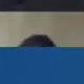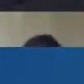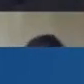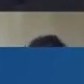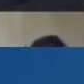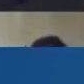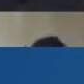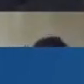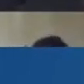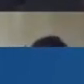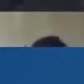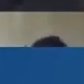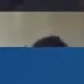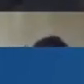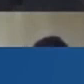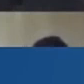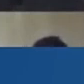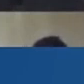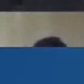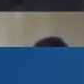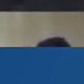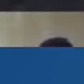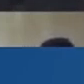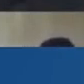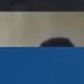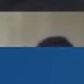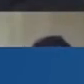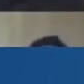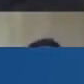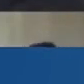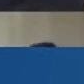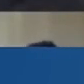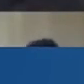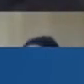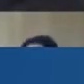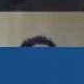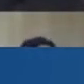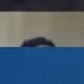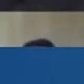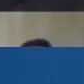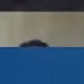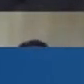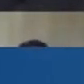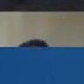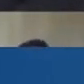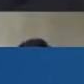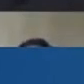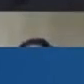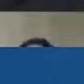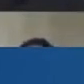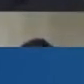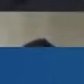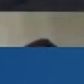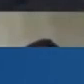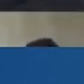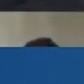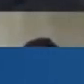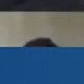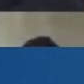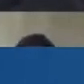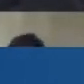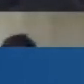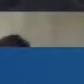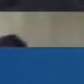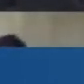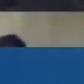senhor Elcio, essas dúvidas se acham removidas, porque há convergência entre a